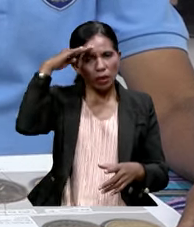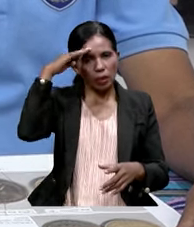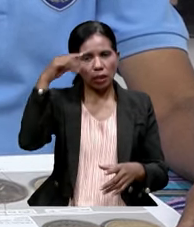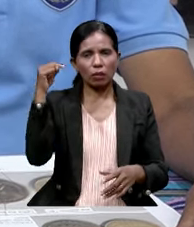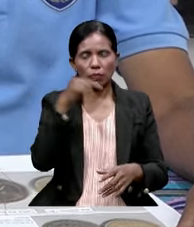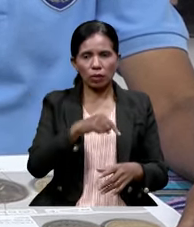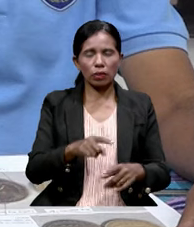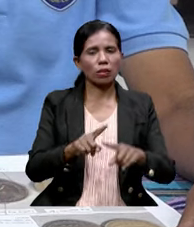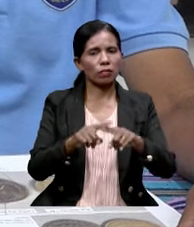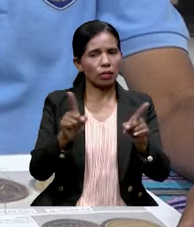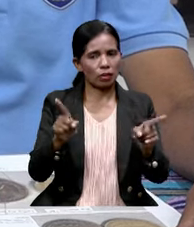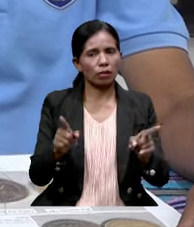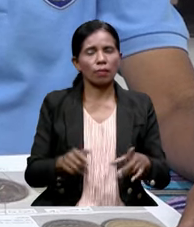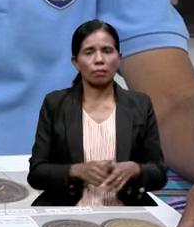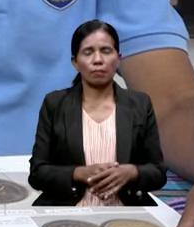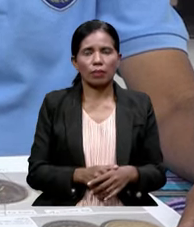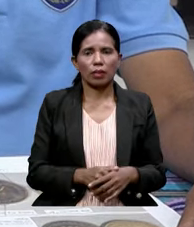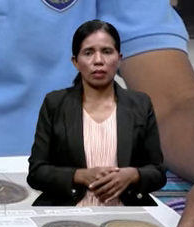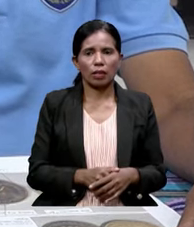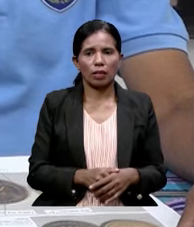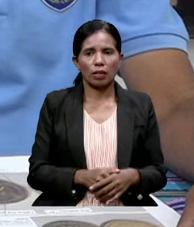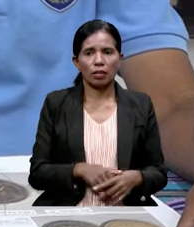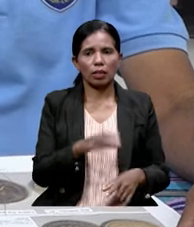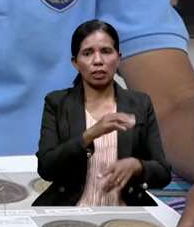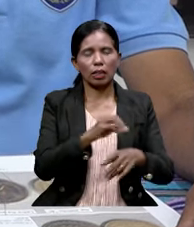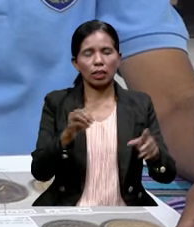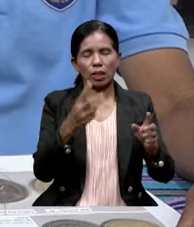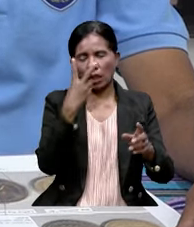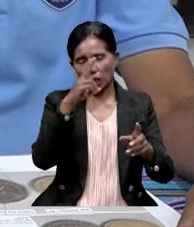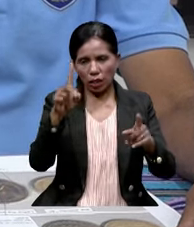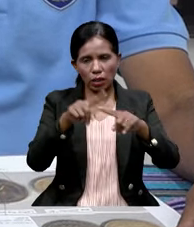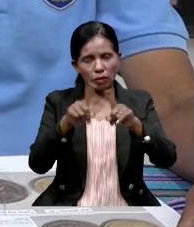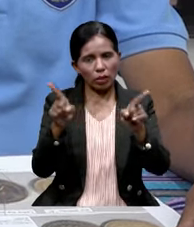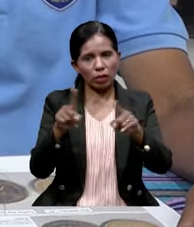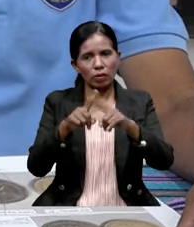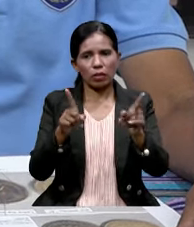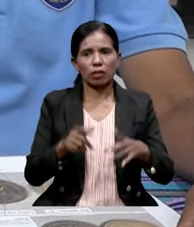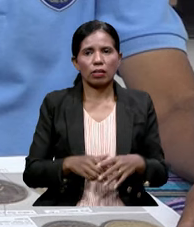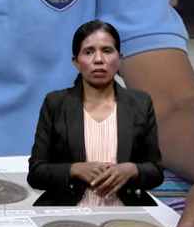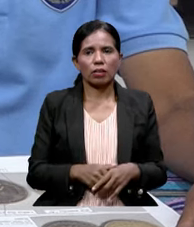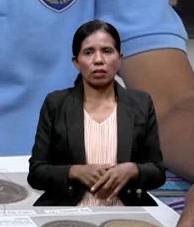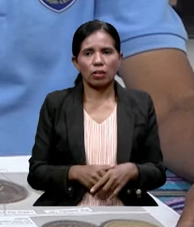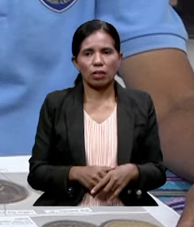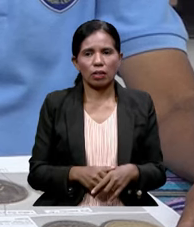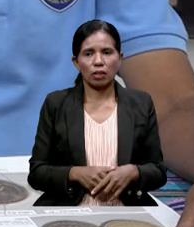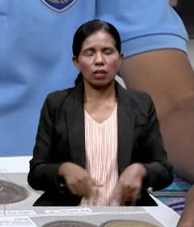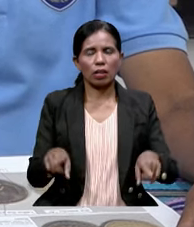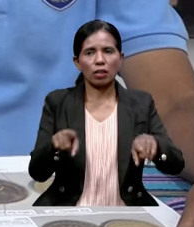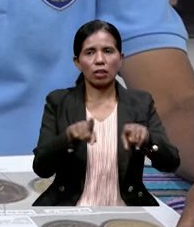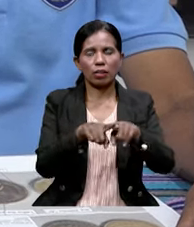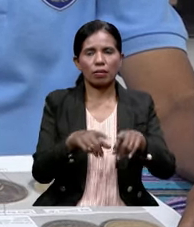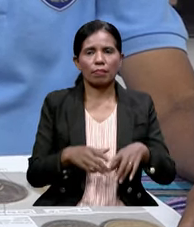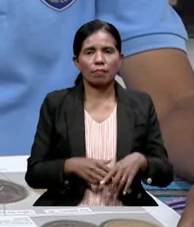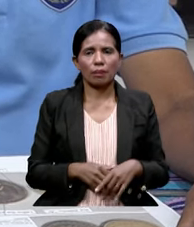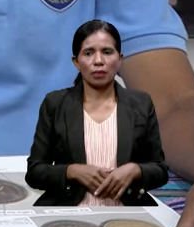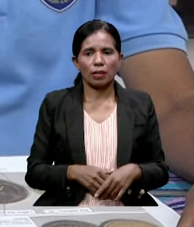honya diferensia iha nia linya linya sore maine kasar liu kompara ho ida neve ma original